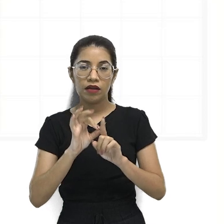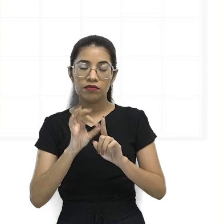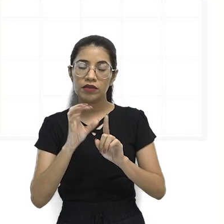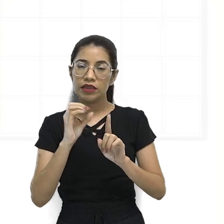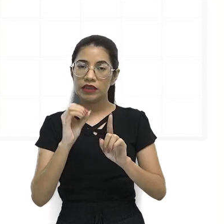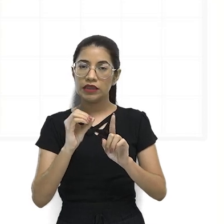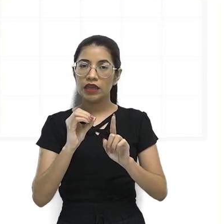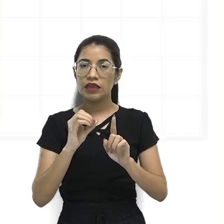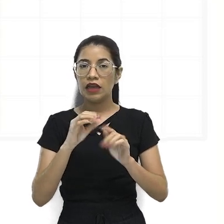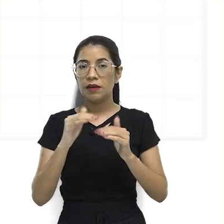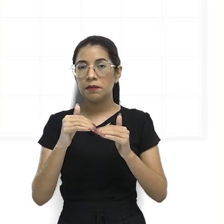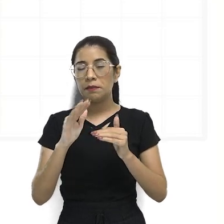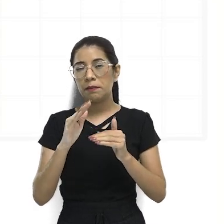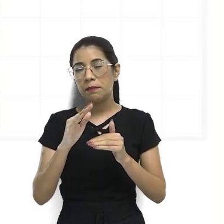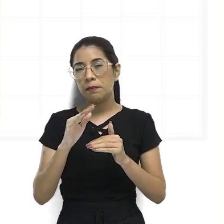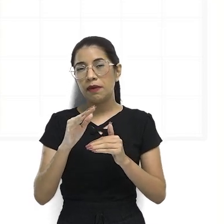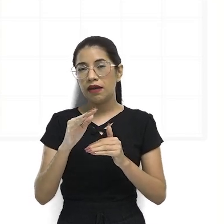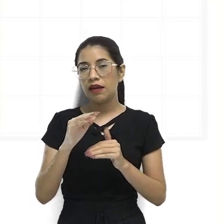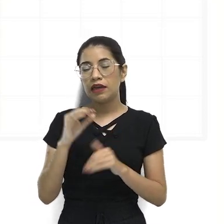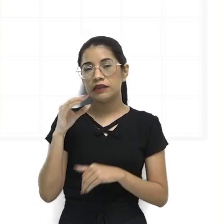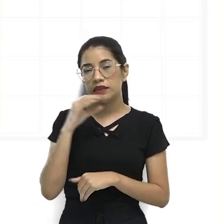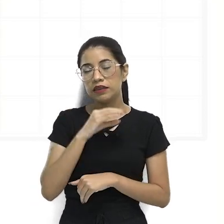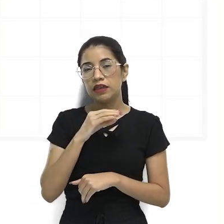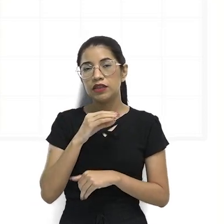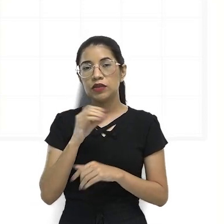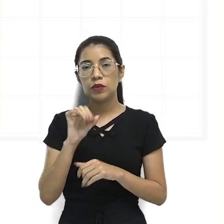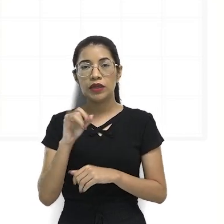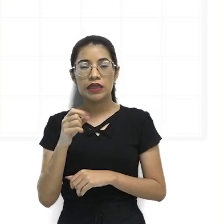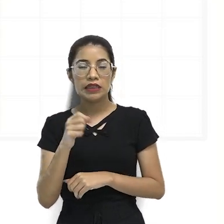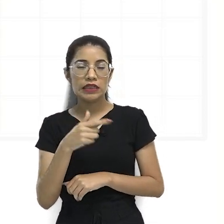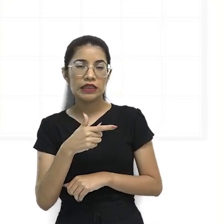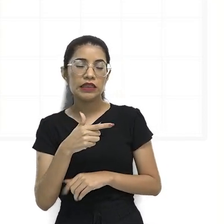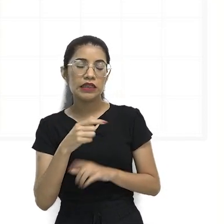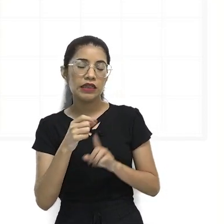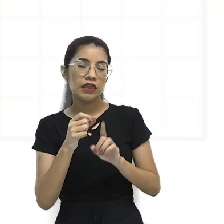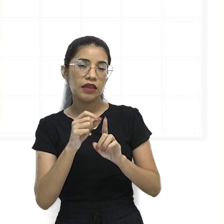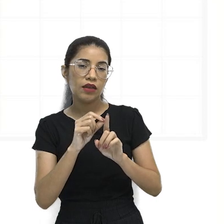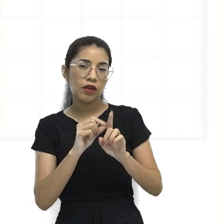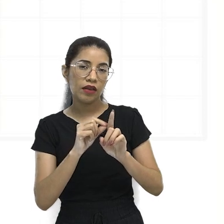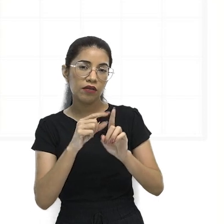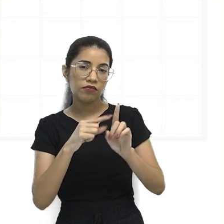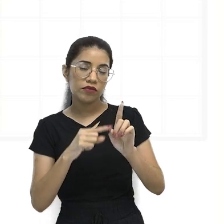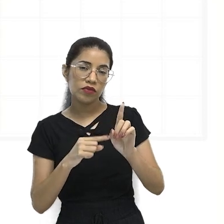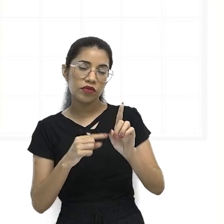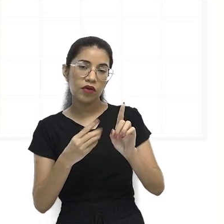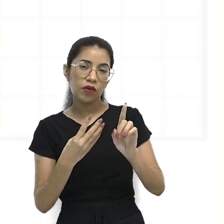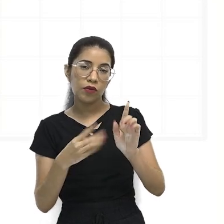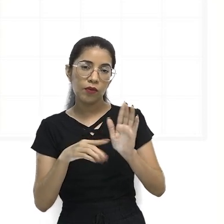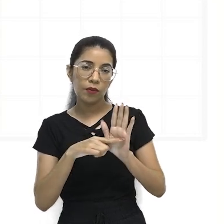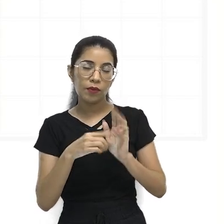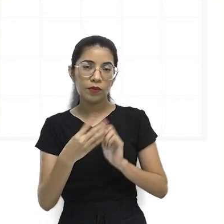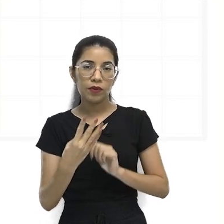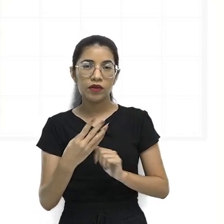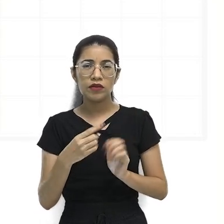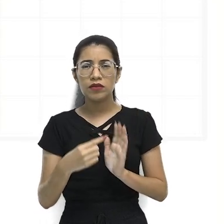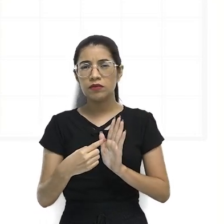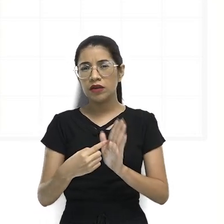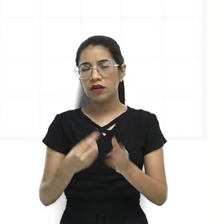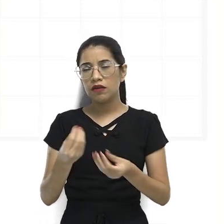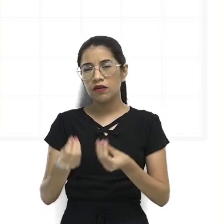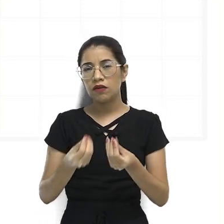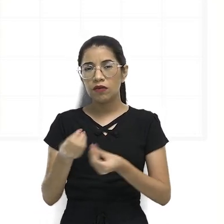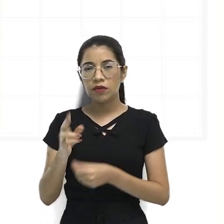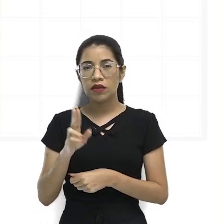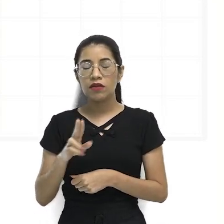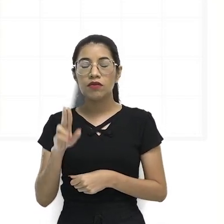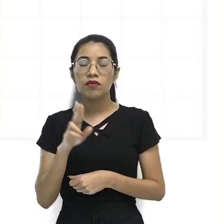assim, mais quente do que em menos 4, tá bom? Então isso aqui foi só para demonstrar para vocês como que a gente